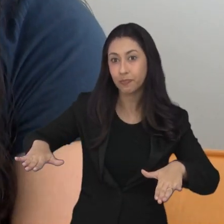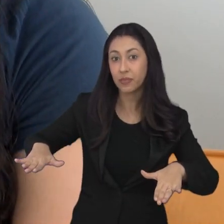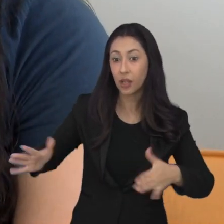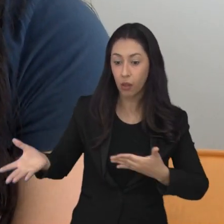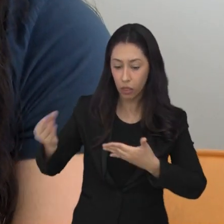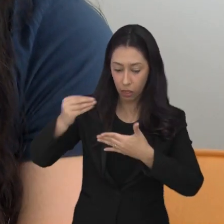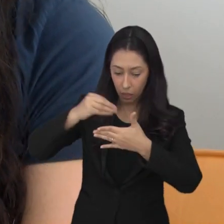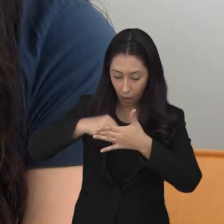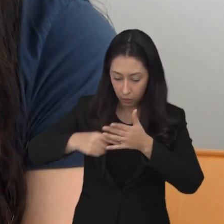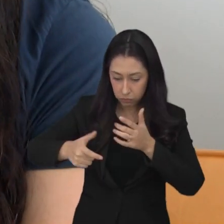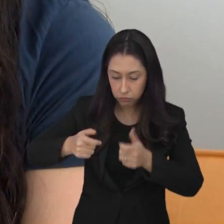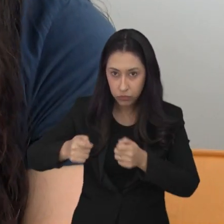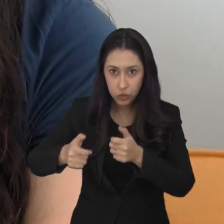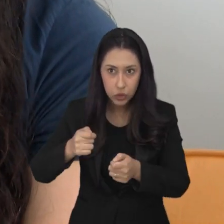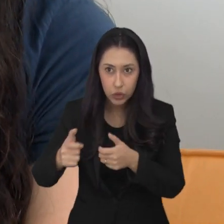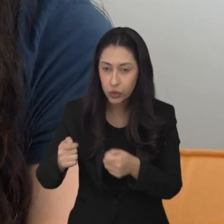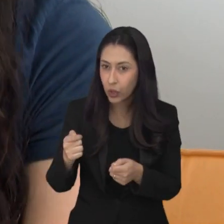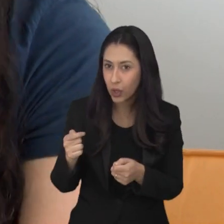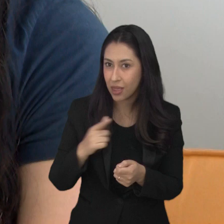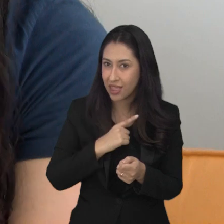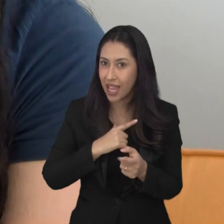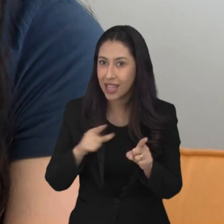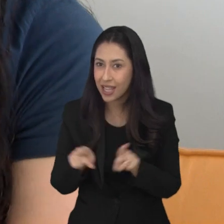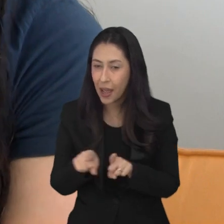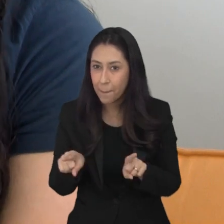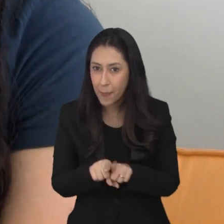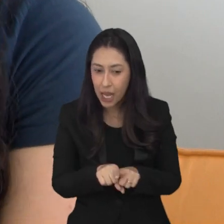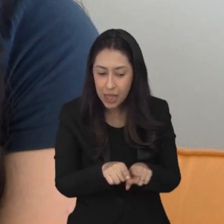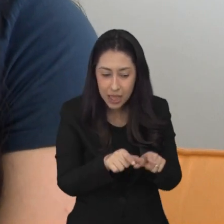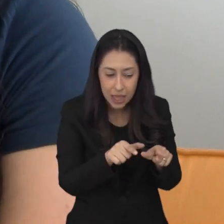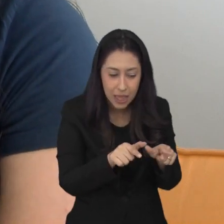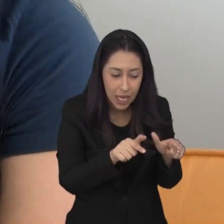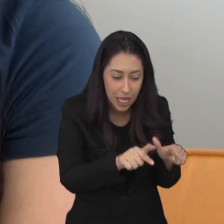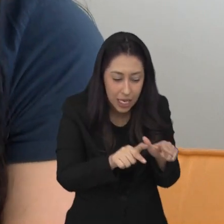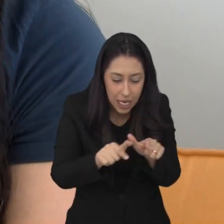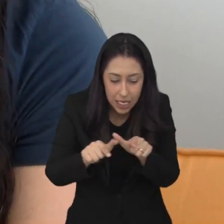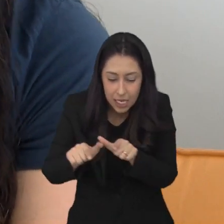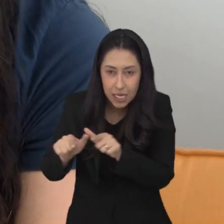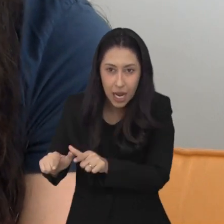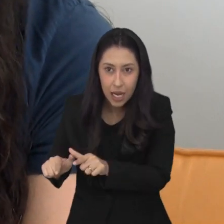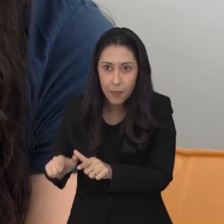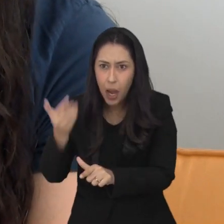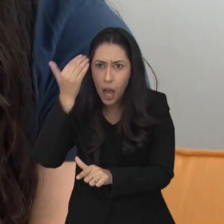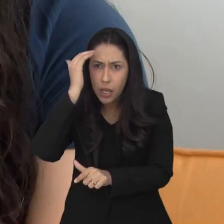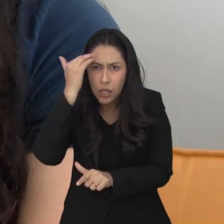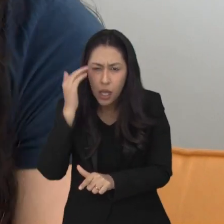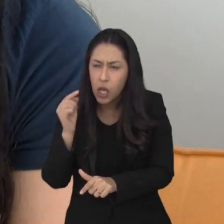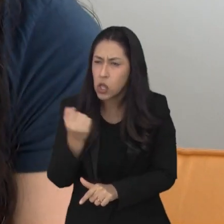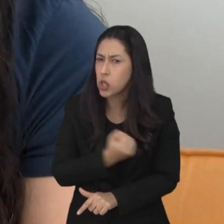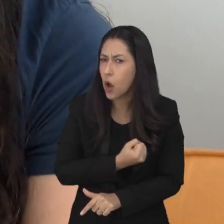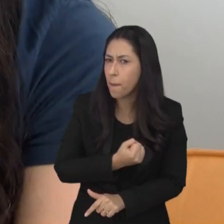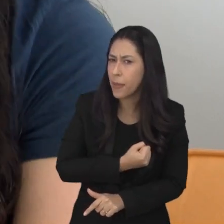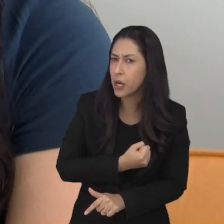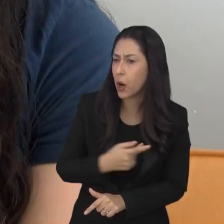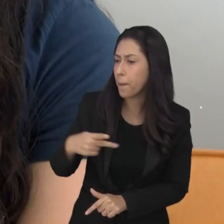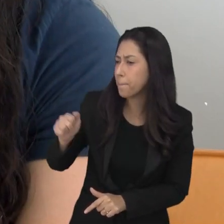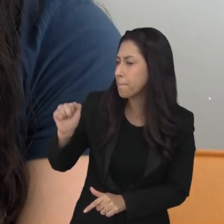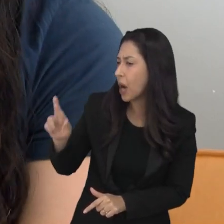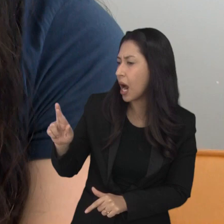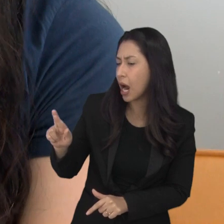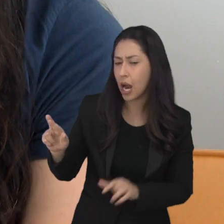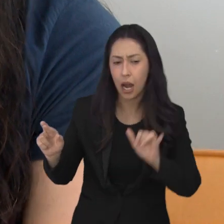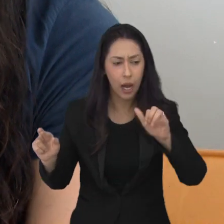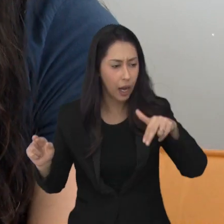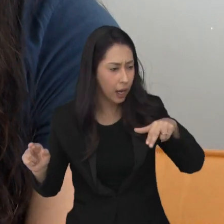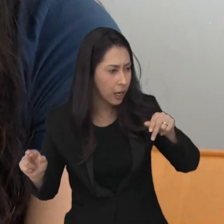E dentro do jogo a gente tem um minigame assim, de cartas que é meio para entender essa ideia de o que é ímpar, o que é par. E também